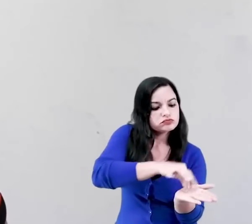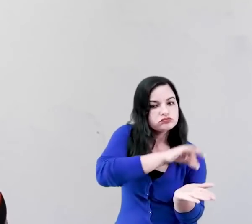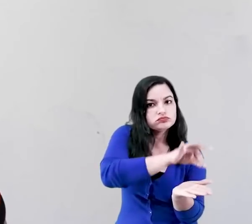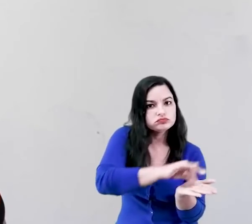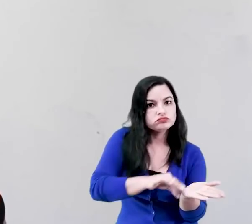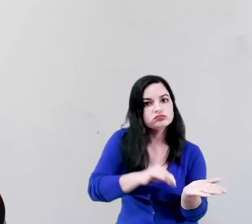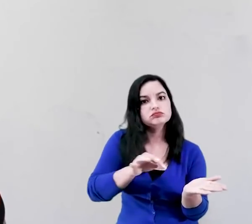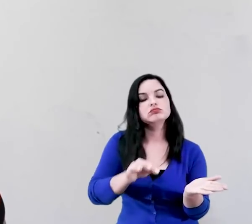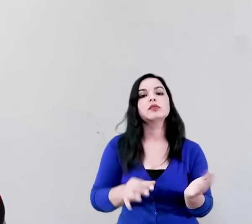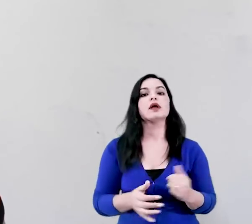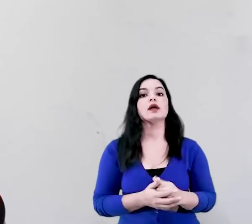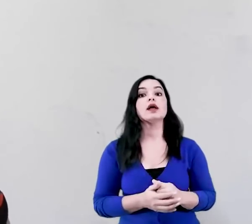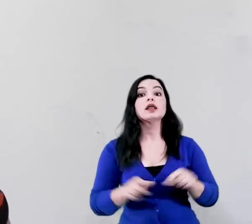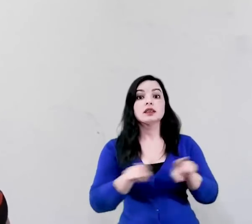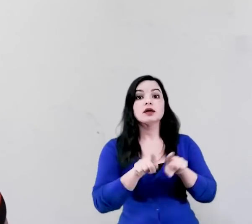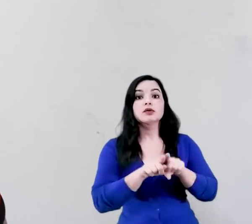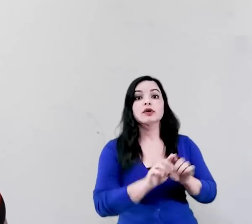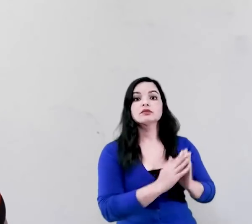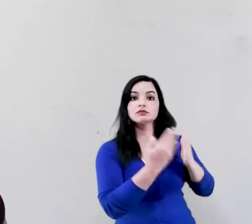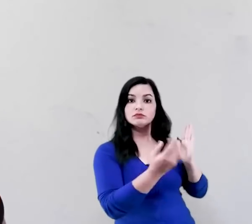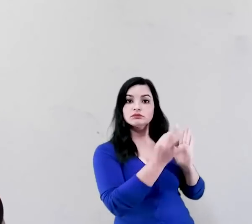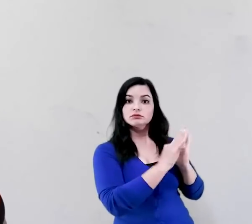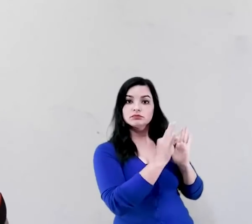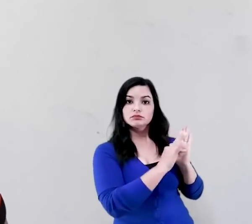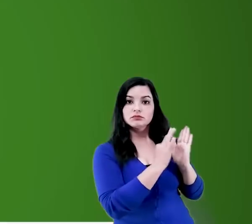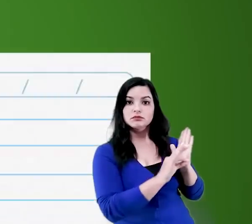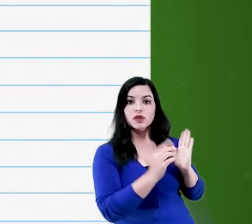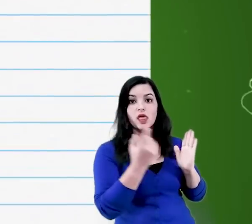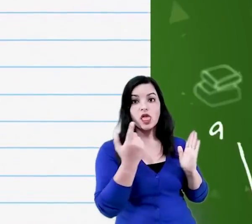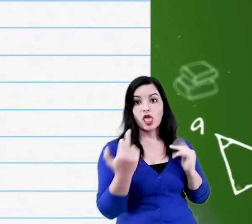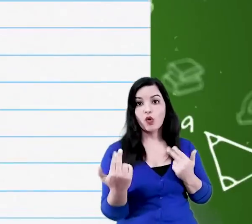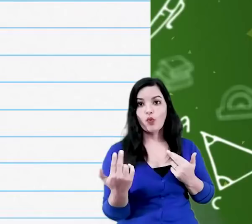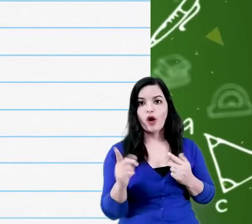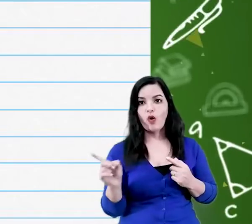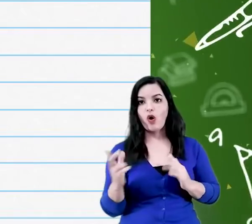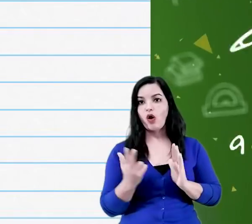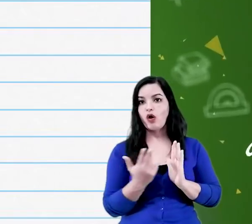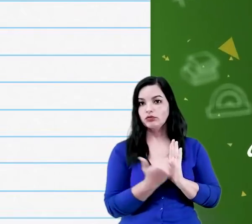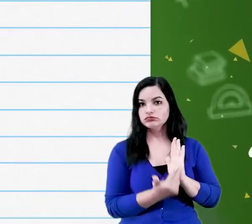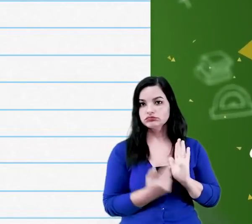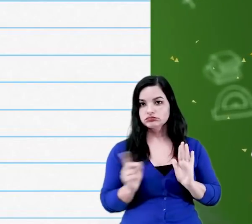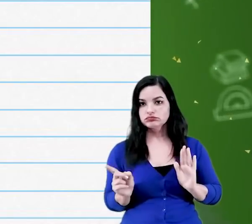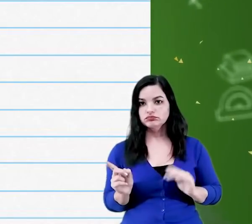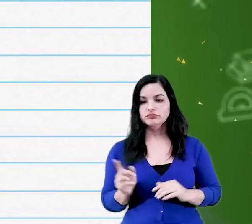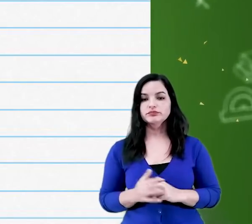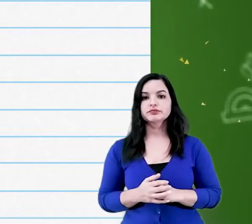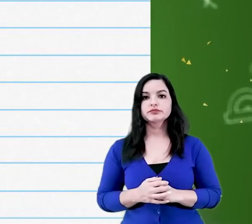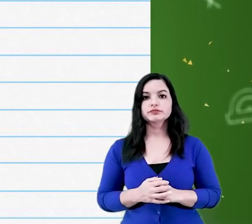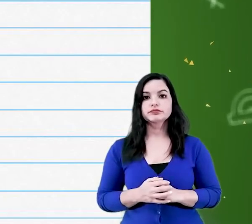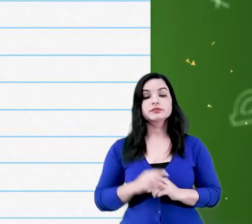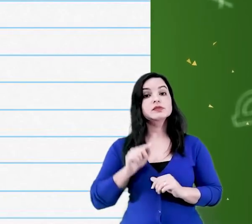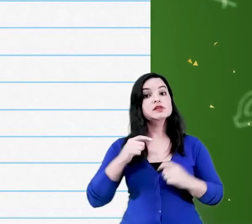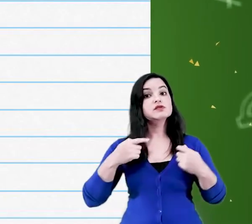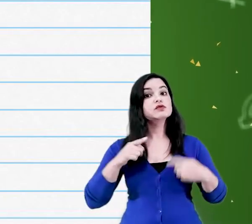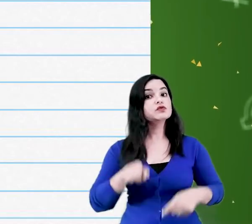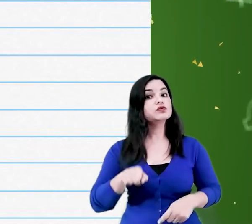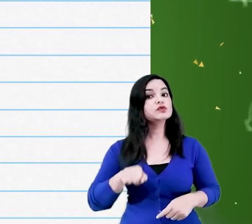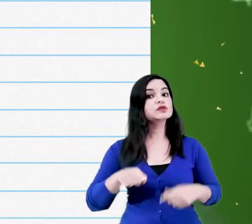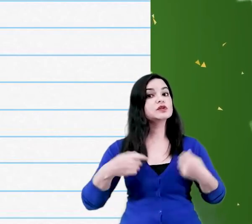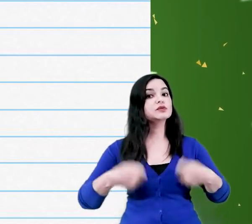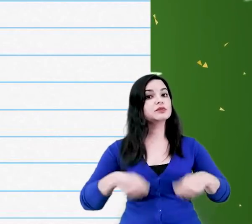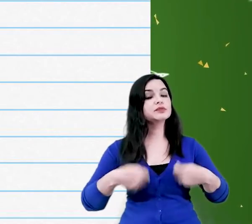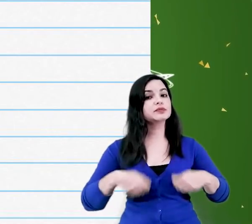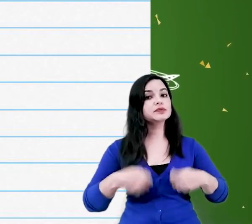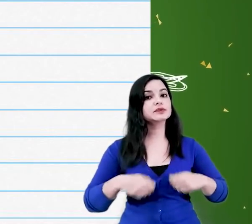vai ficar mais ou menos assim como eu vou mostrar para você. Então, nesta marcação, você deverá posicionar-se